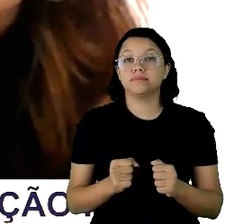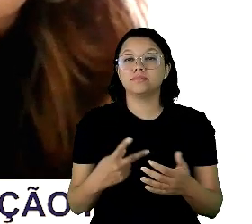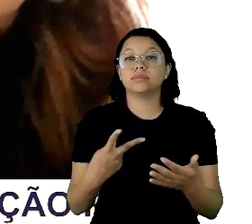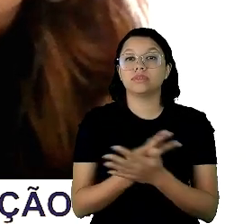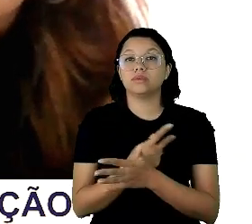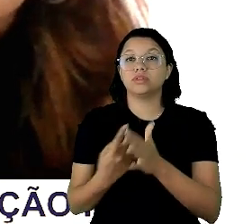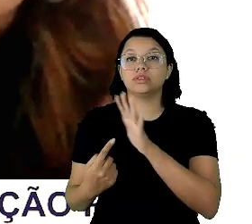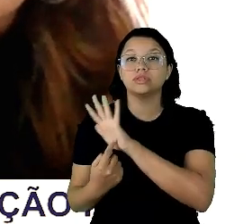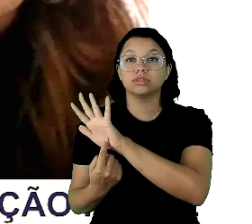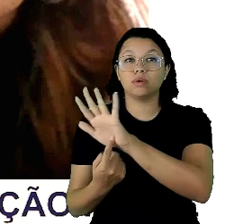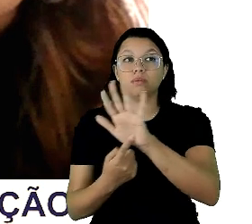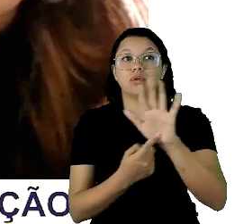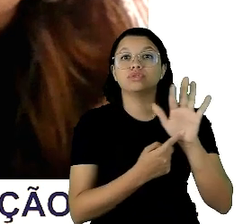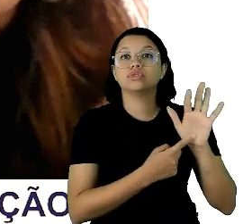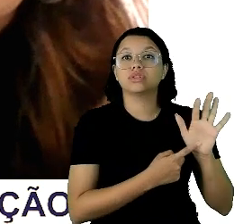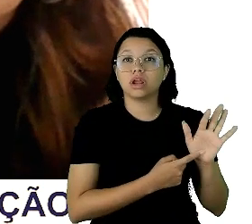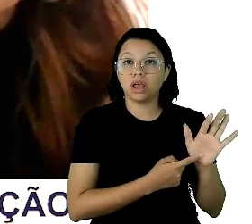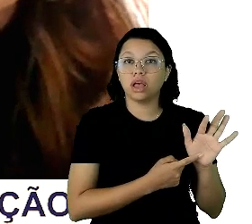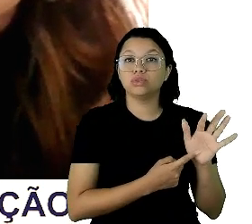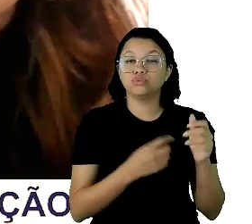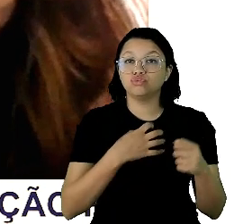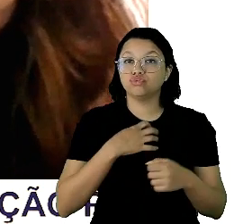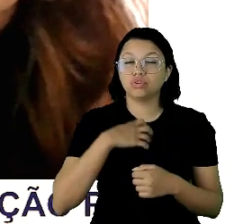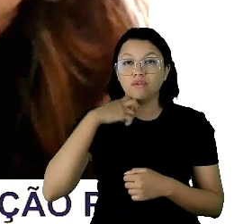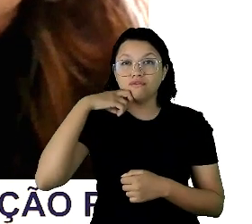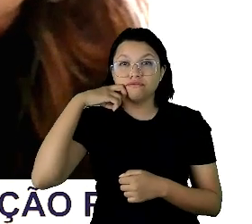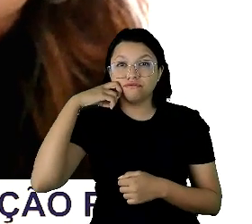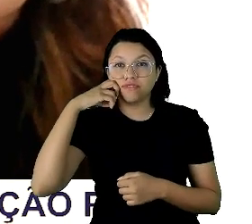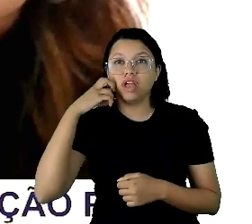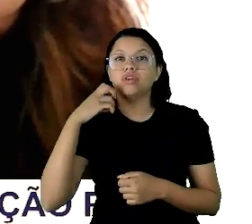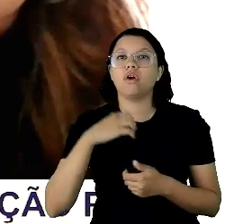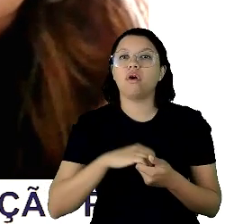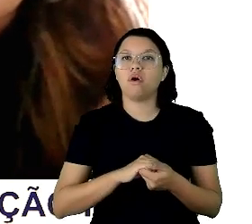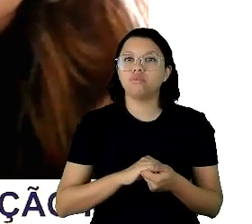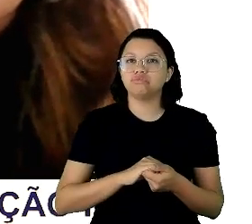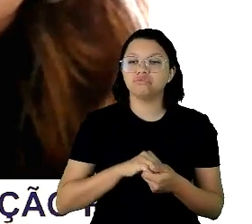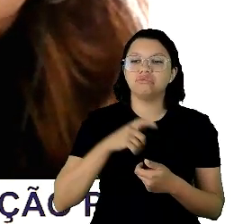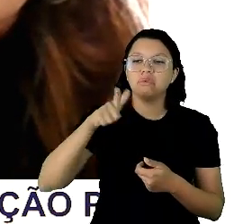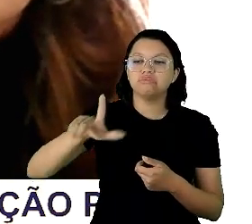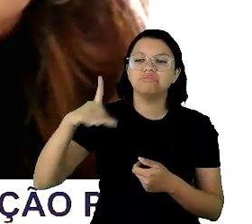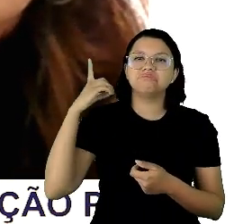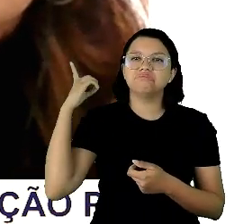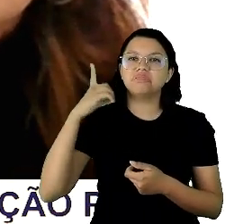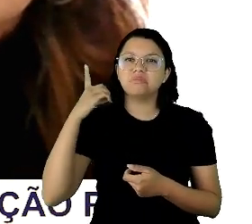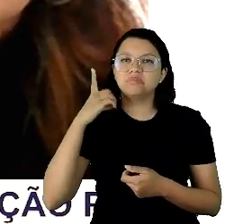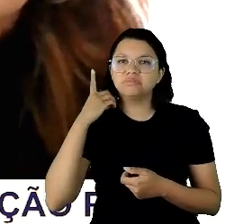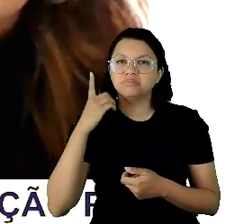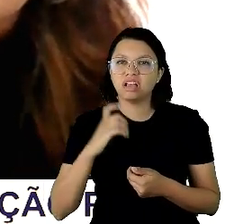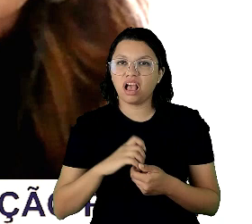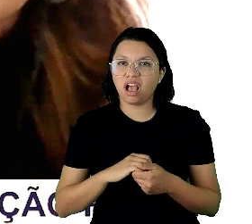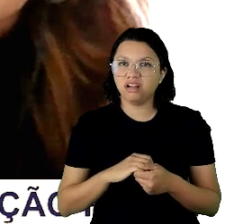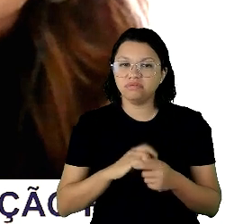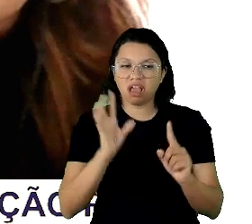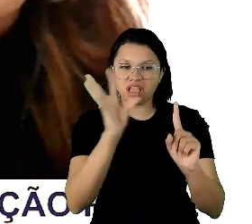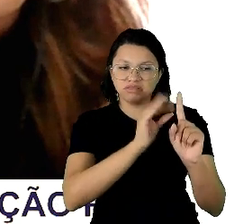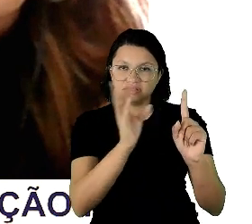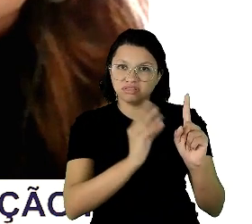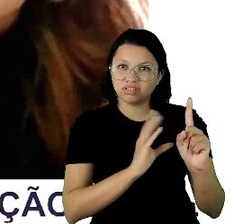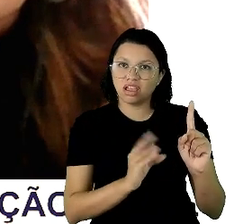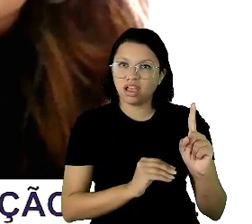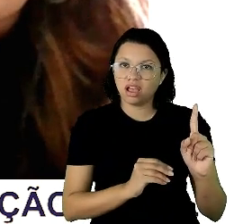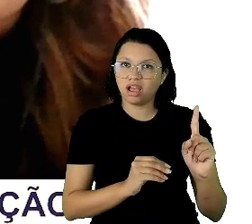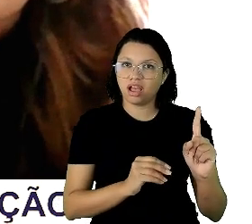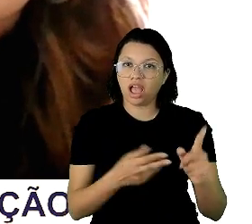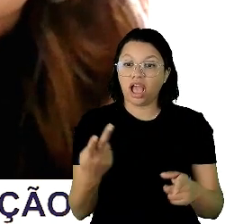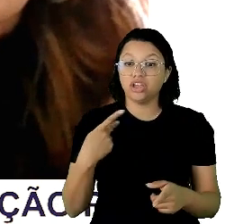vergonhosa, né, conduta de um parlamentar, que devia ser, obviamente, uma pessoa que tivesse uma postura diferente, e